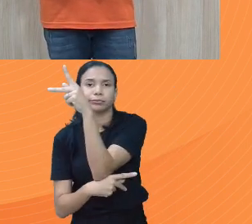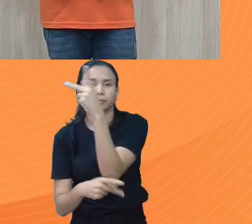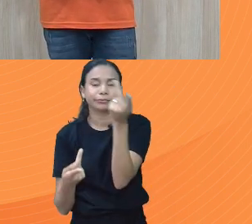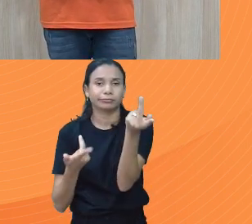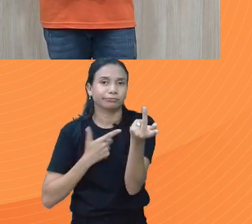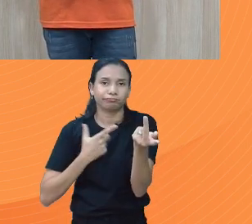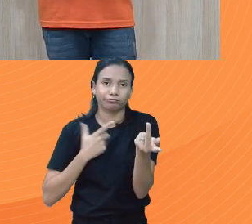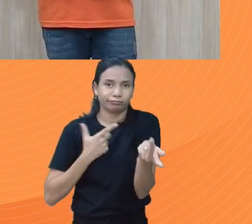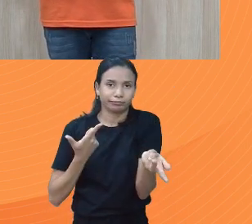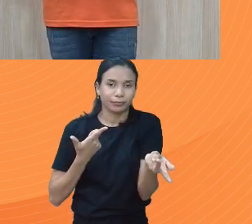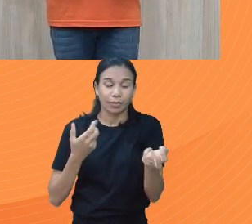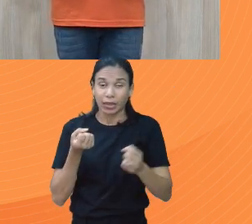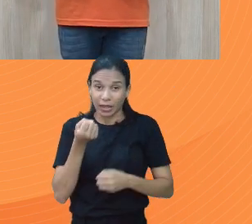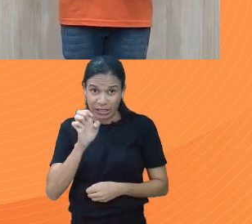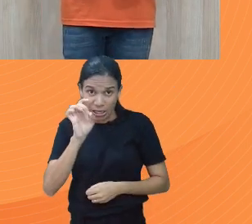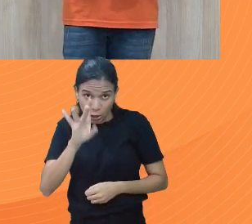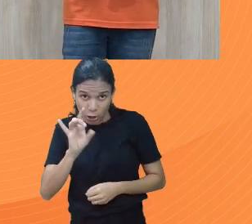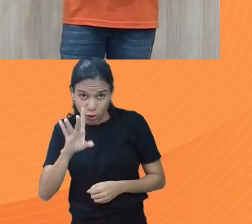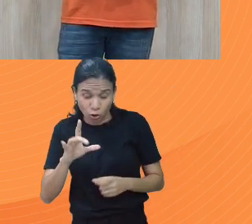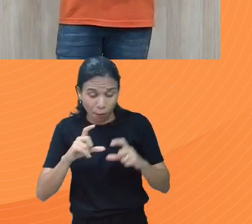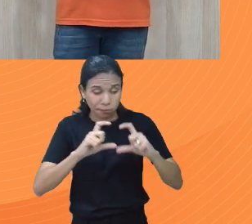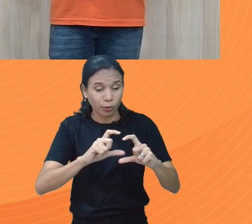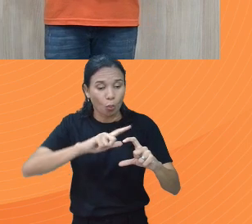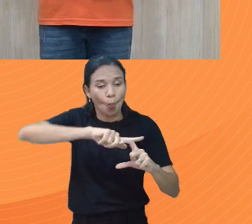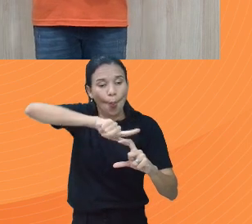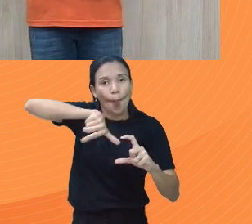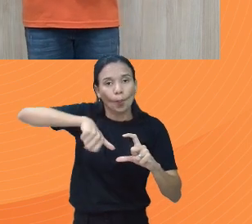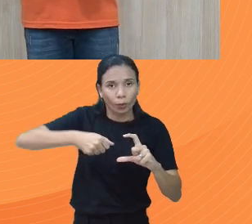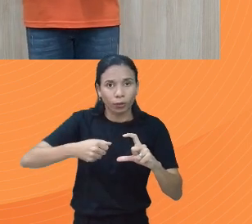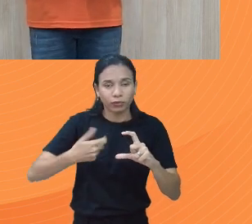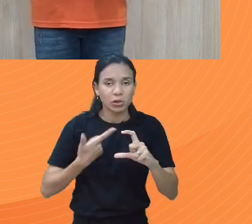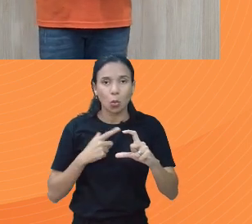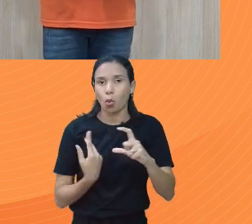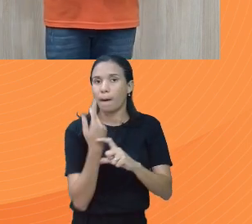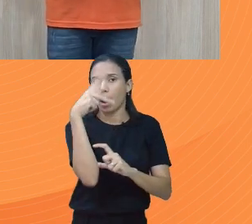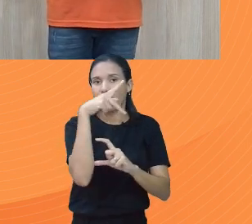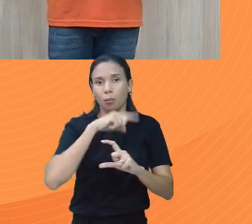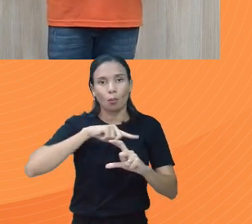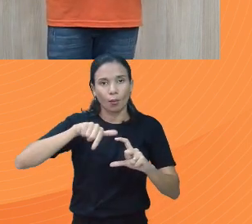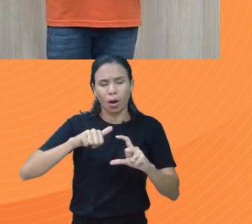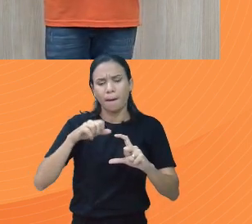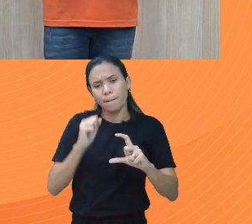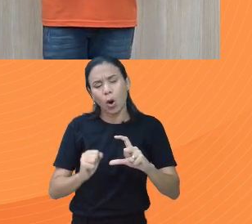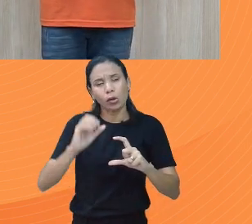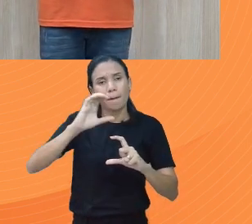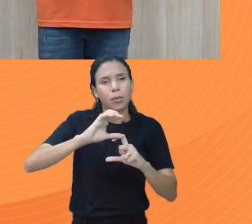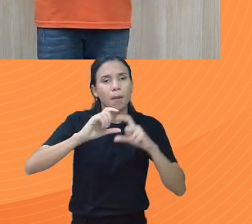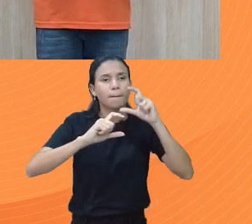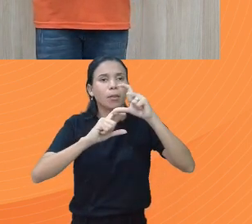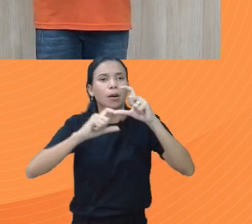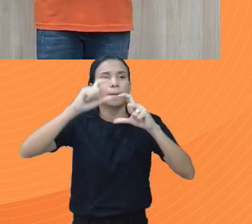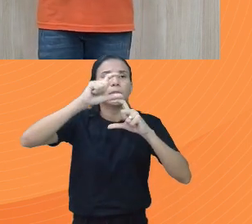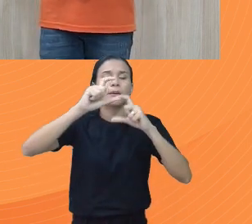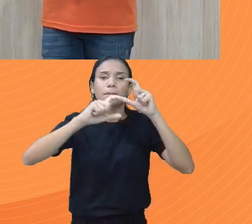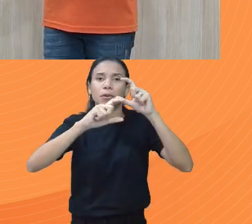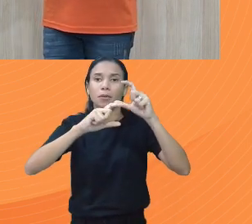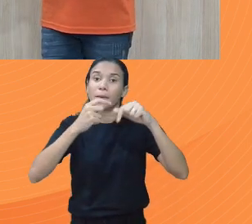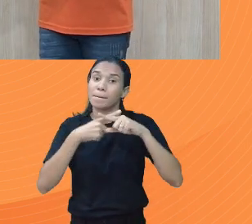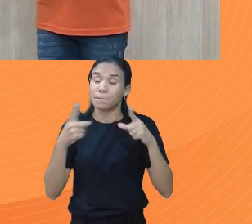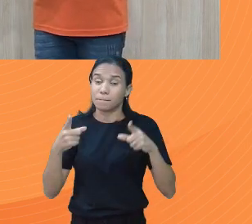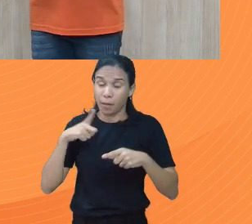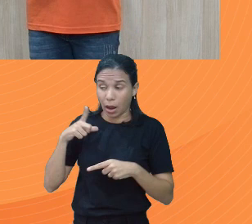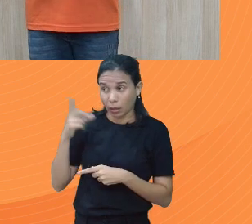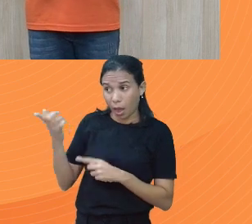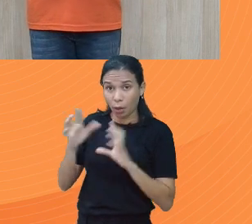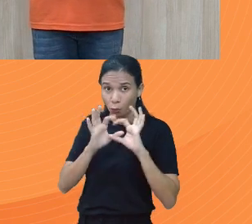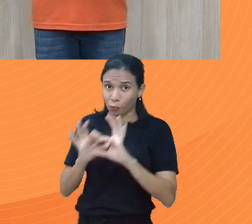plantinha que está embaixo. Se for só o vaso vazio, eu até poderia colocar um sobre o outro. Mas